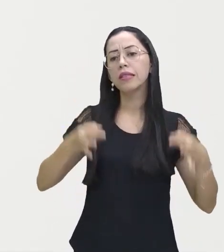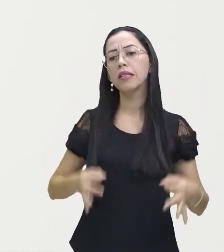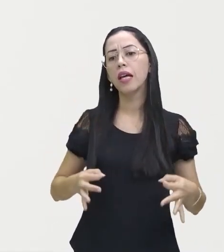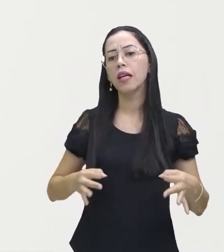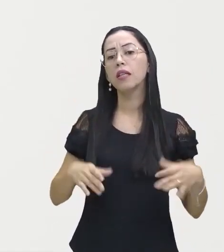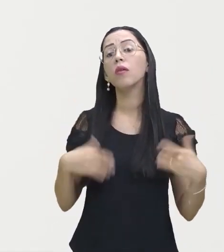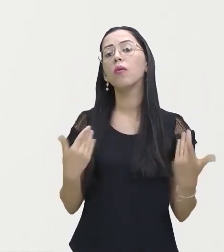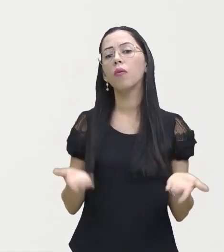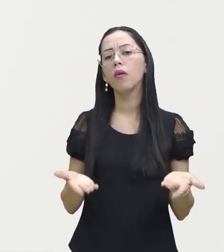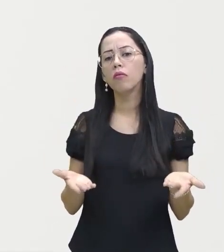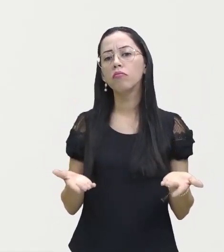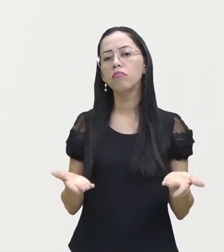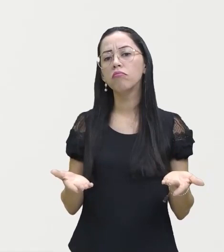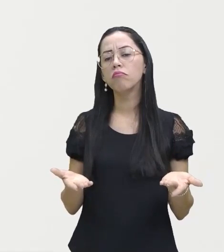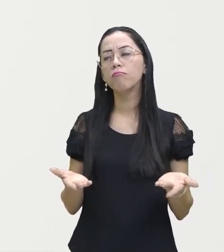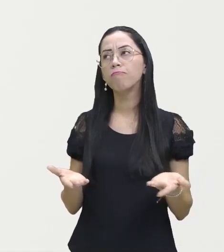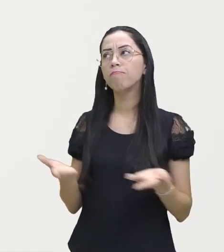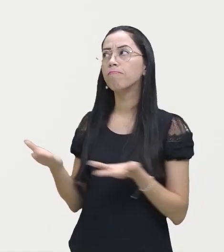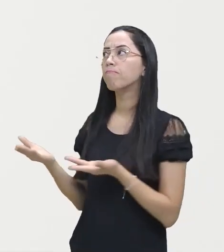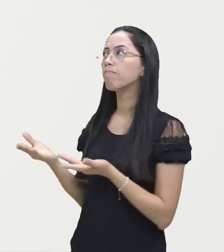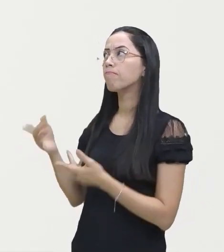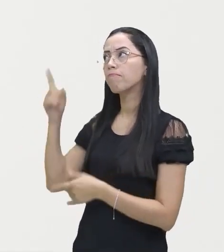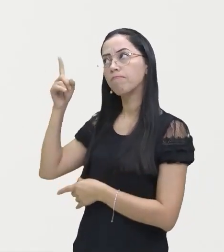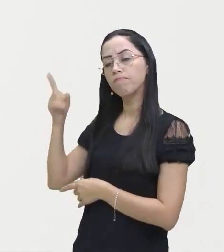baixo? O que você acha?